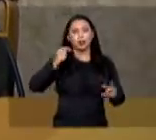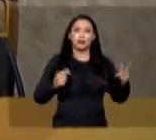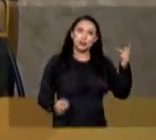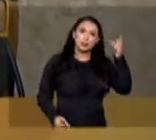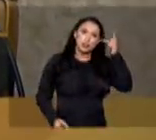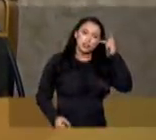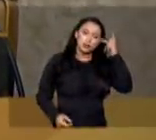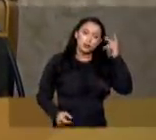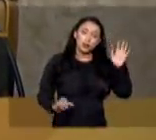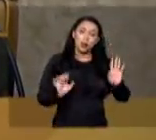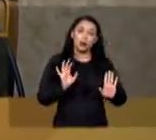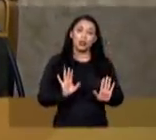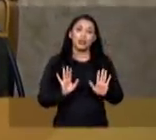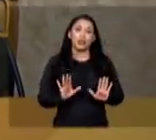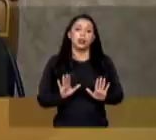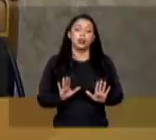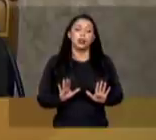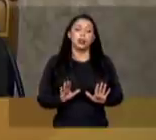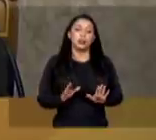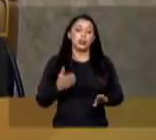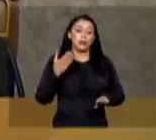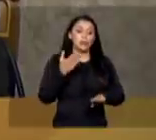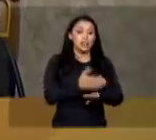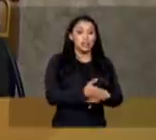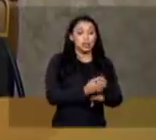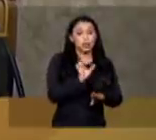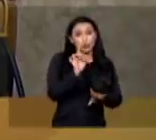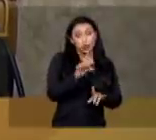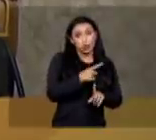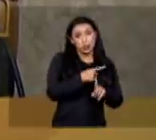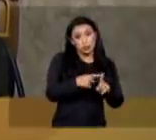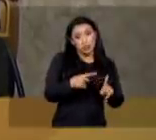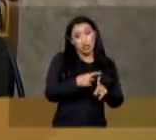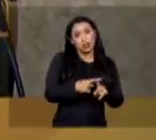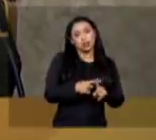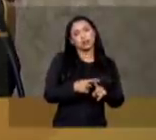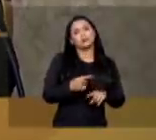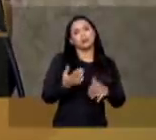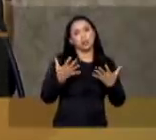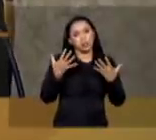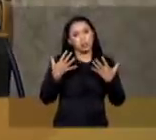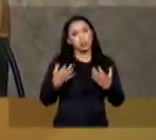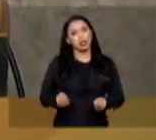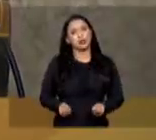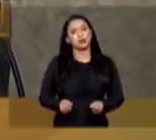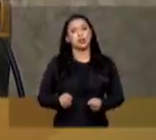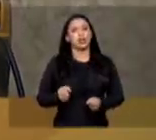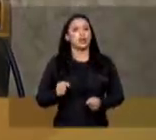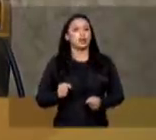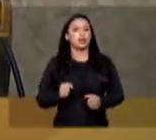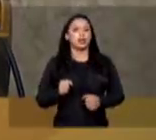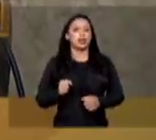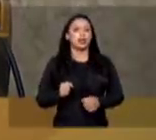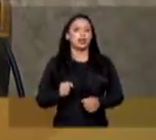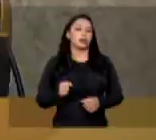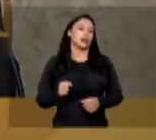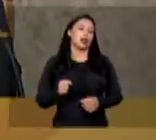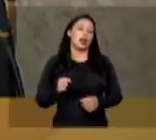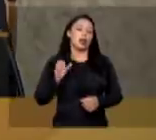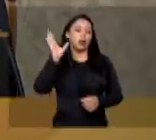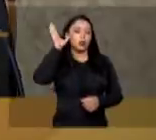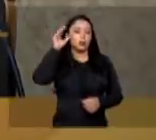vencidos apenas em parte, porque acolheram a incompetência do relator. Eu vou ter complementar o